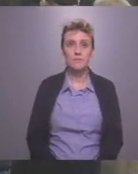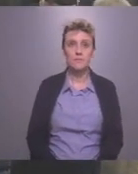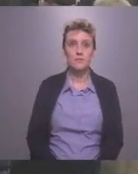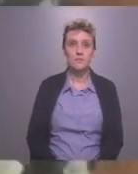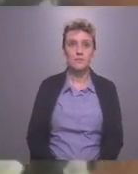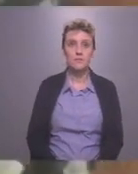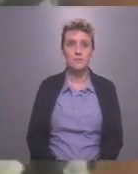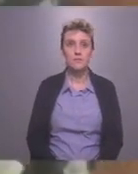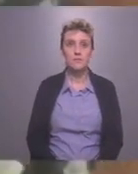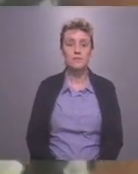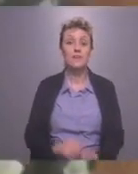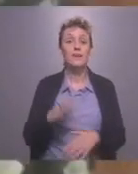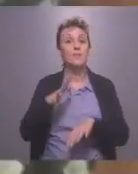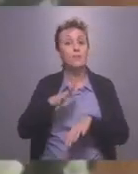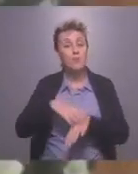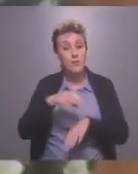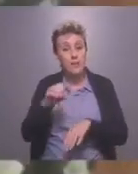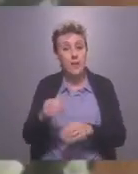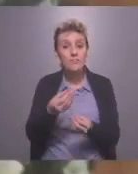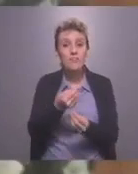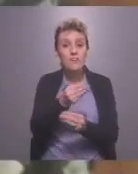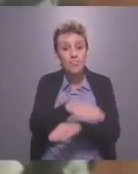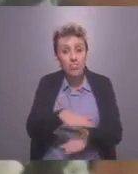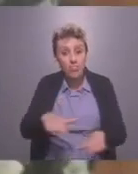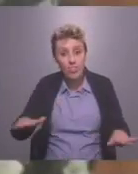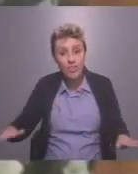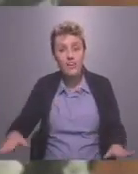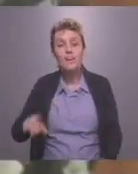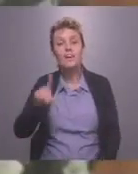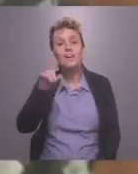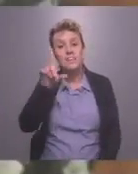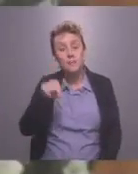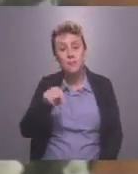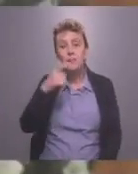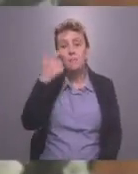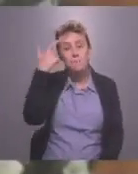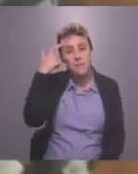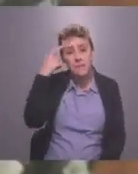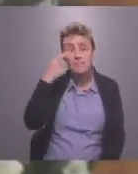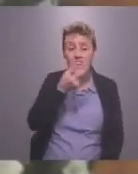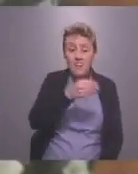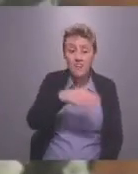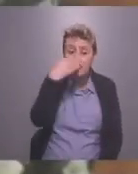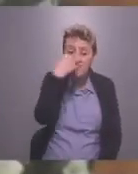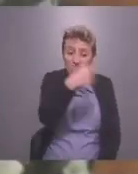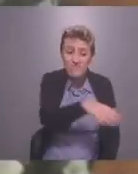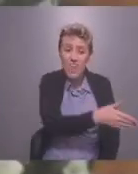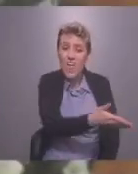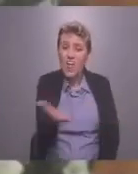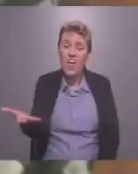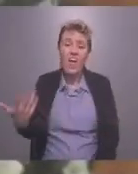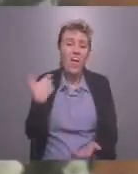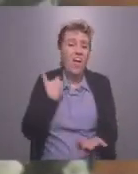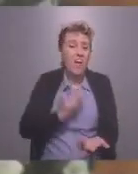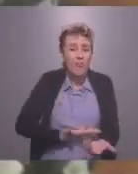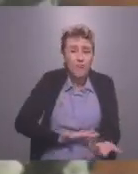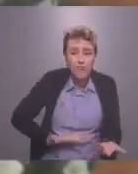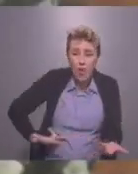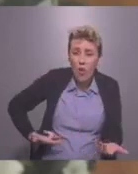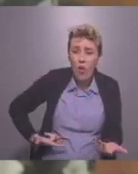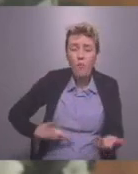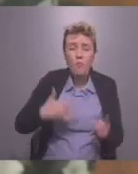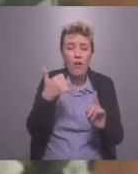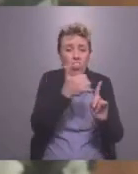famílias. Para que as crianças pensem nos meninos abandonados, cheios de fome, maltratados e